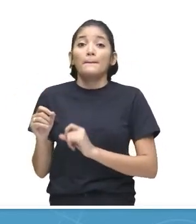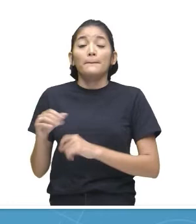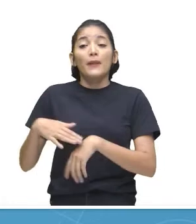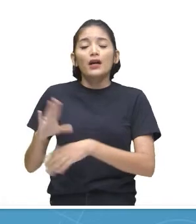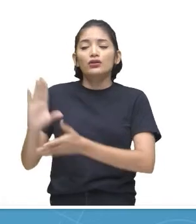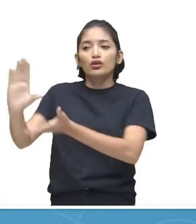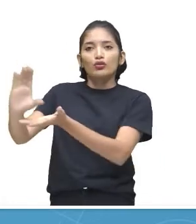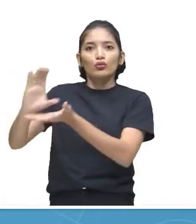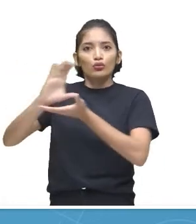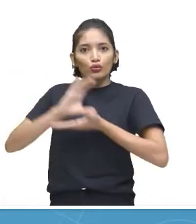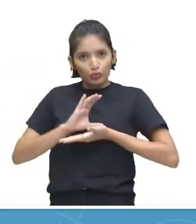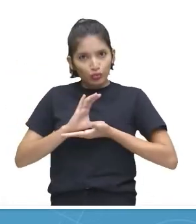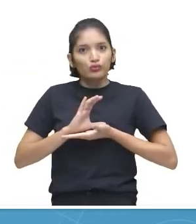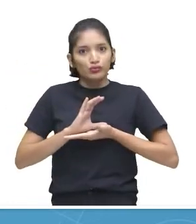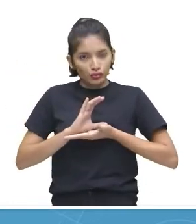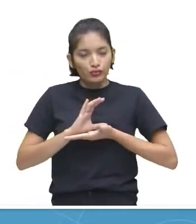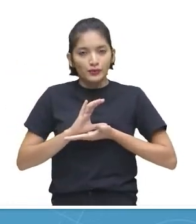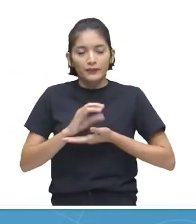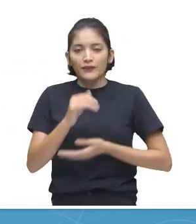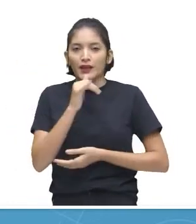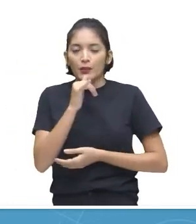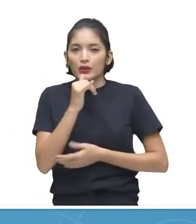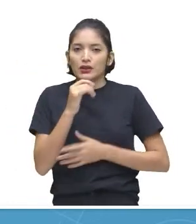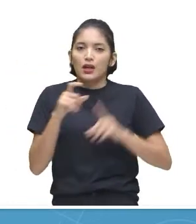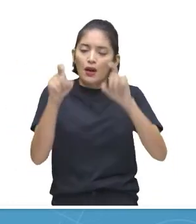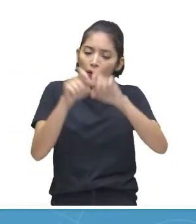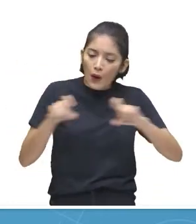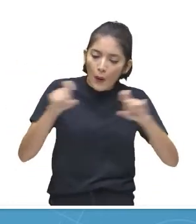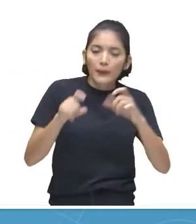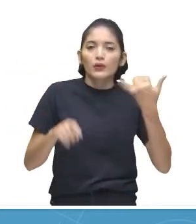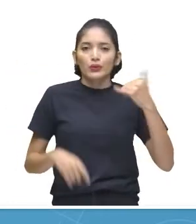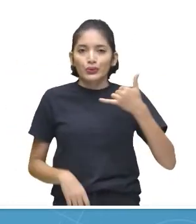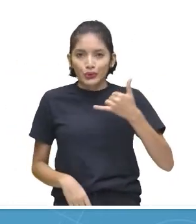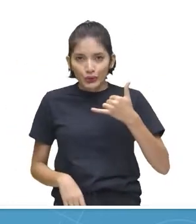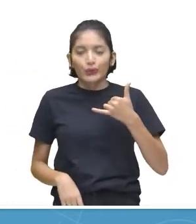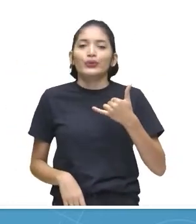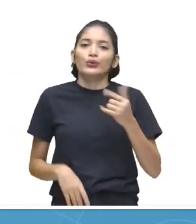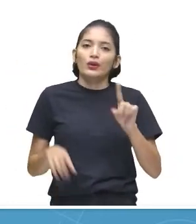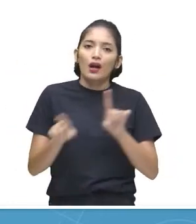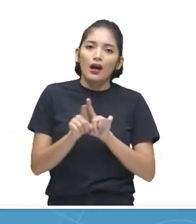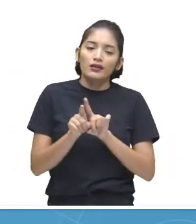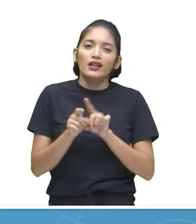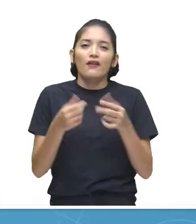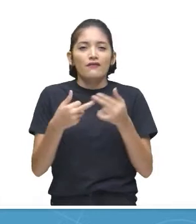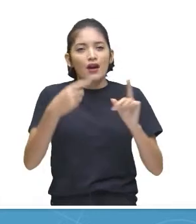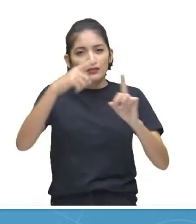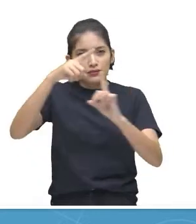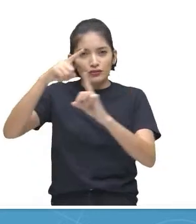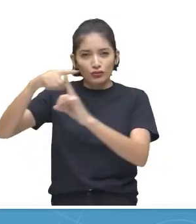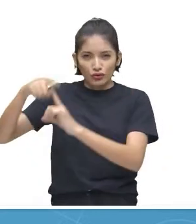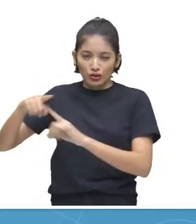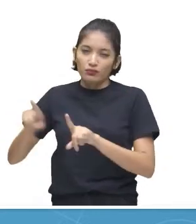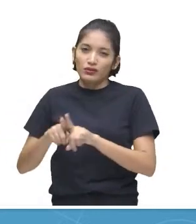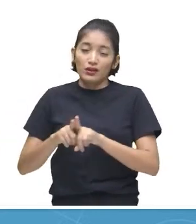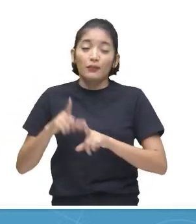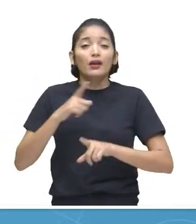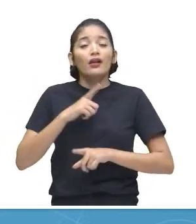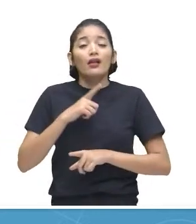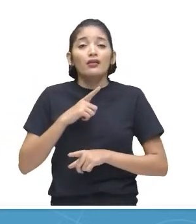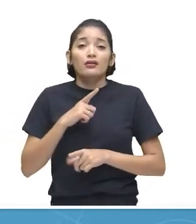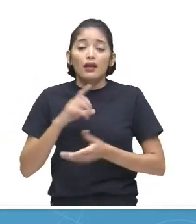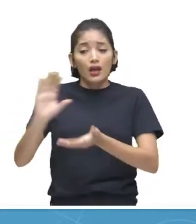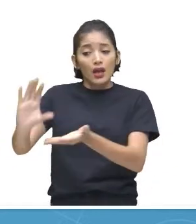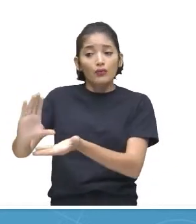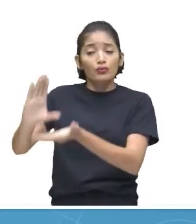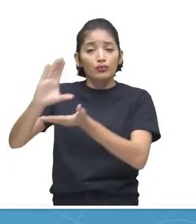lucrativo esse ramo. Né? Se a gente vai pensar em computador, celulares, em drones, a gente vai ter muito mais